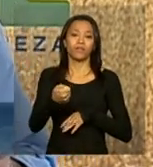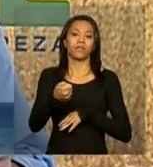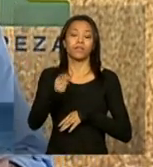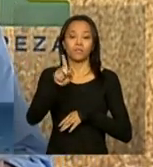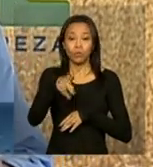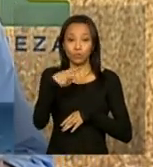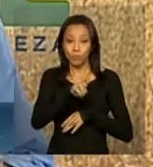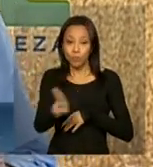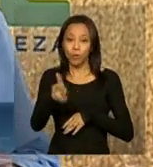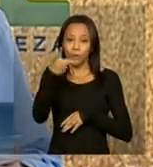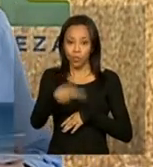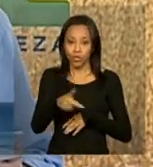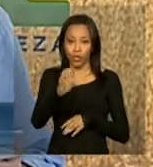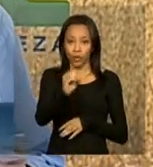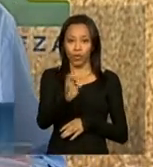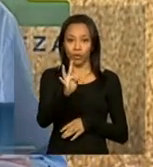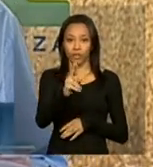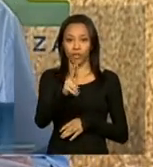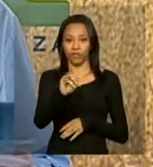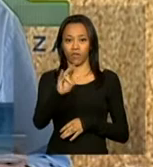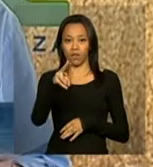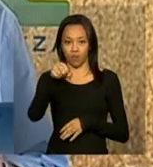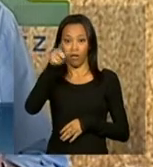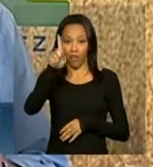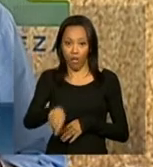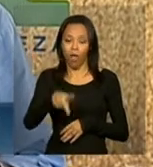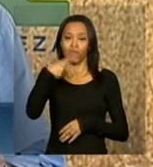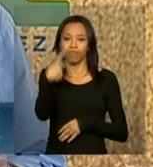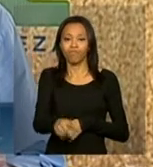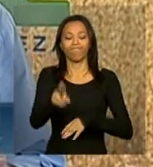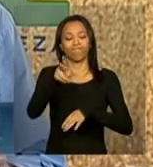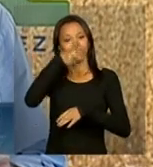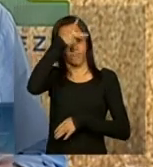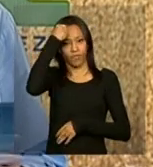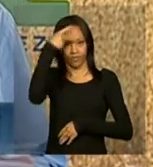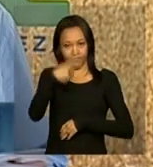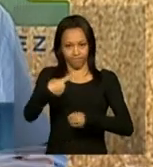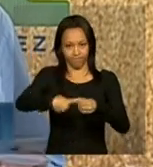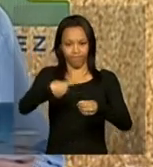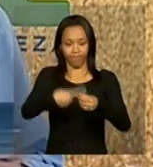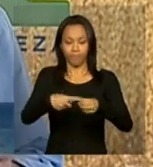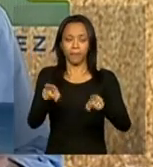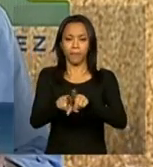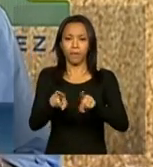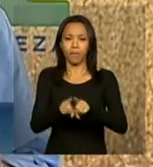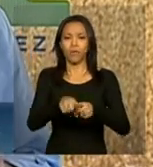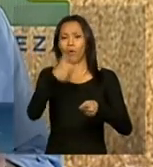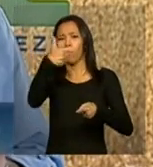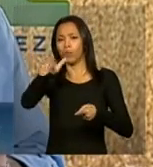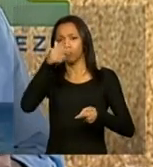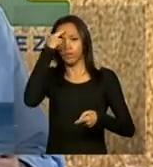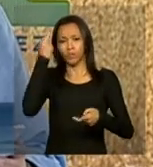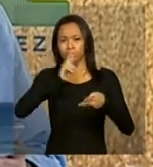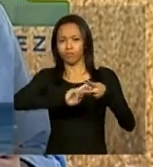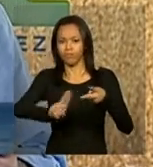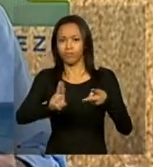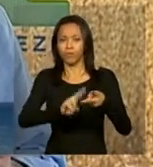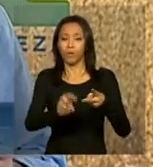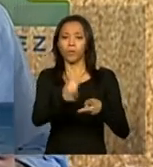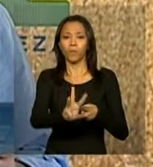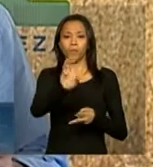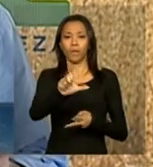Otaviano Piveta, senhores deputados federais Carlos Bezerra, Ságuas Moraes,